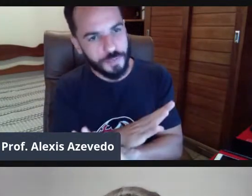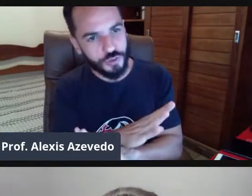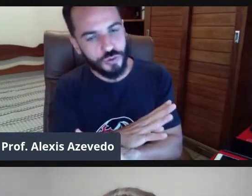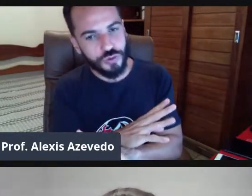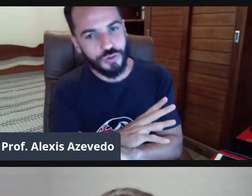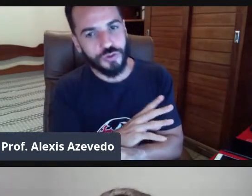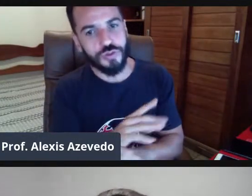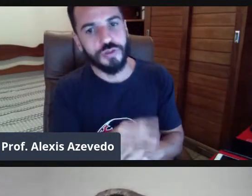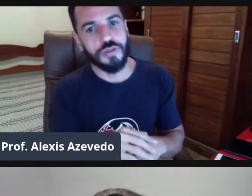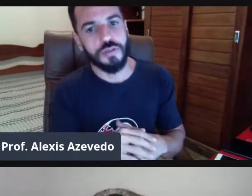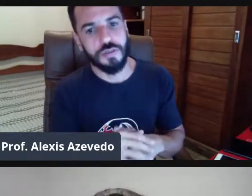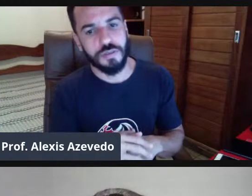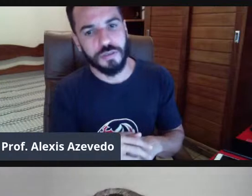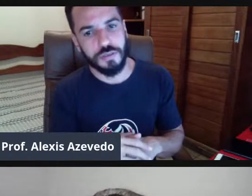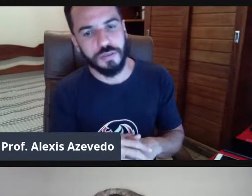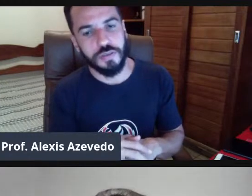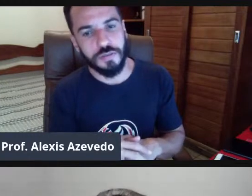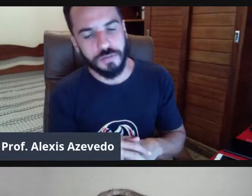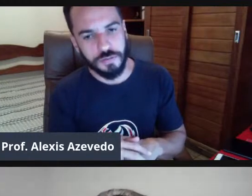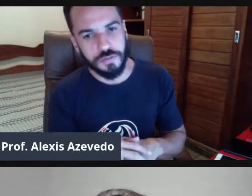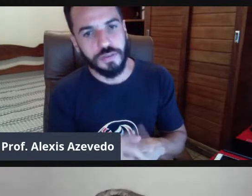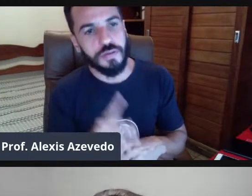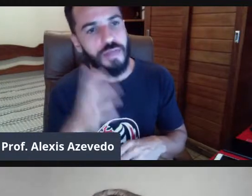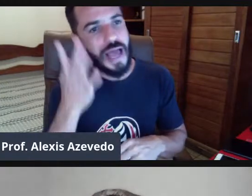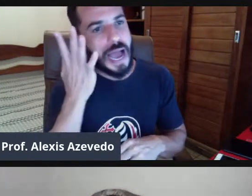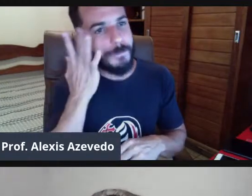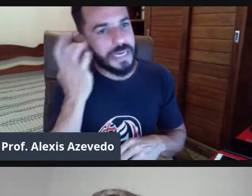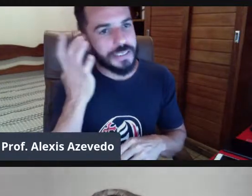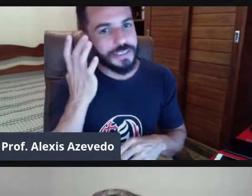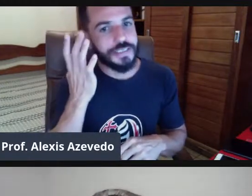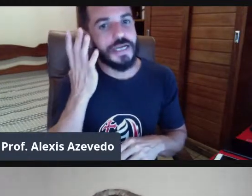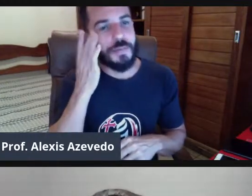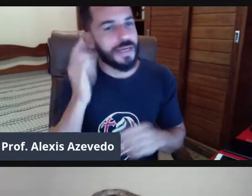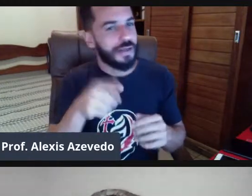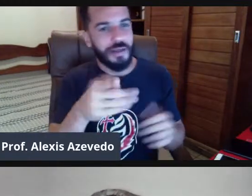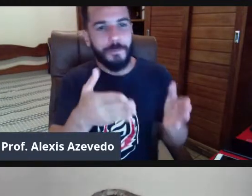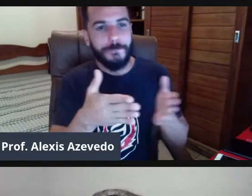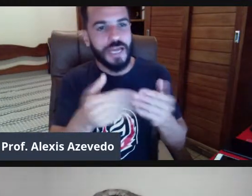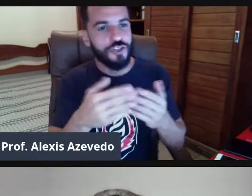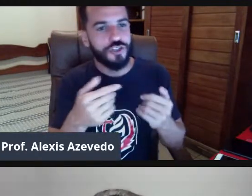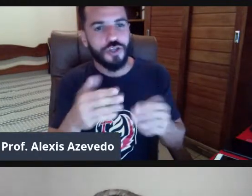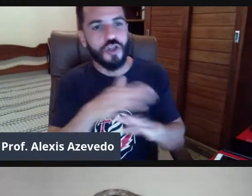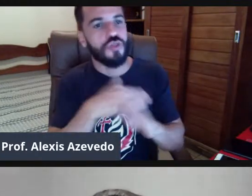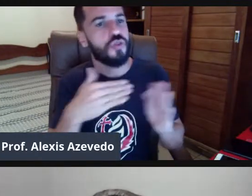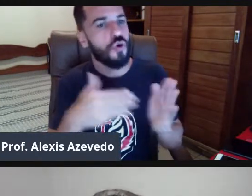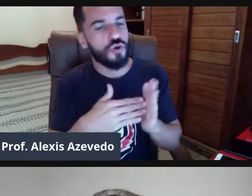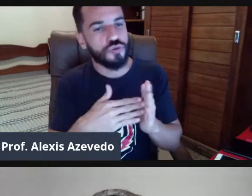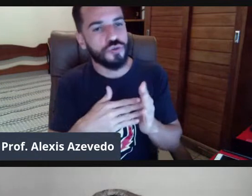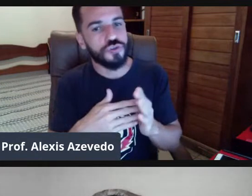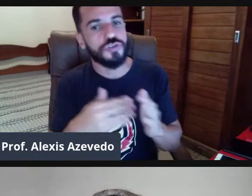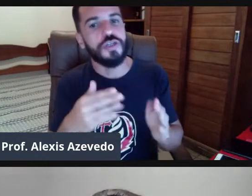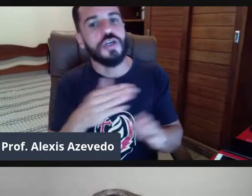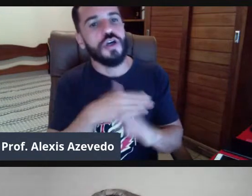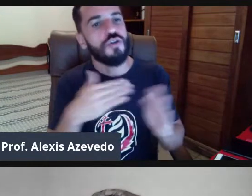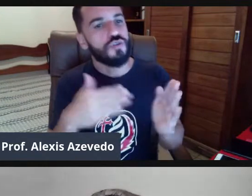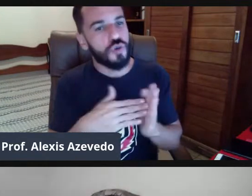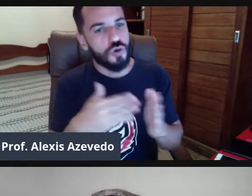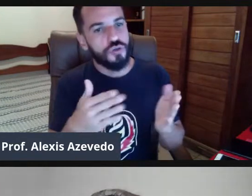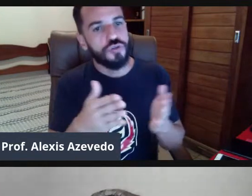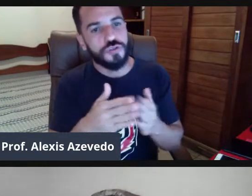e criando esse espaço, né, e amanhã, por favor, compareçam, amanhã tem uma fala